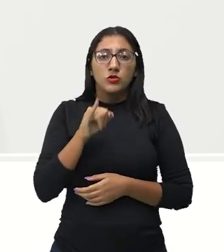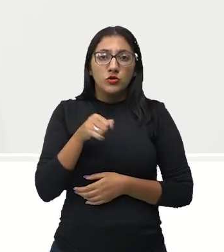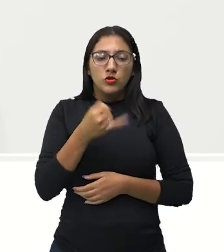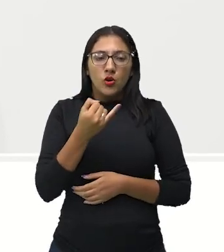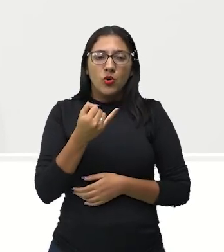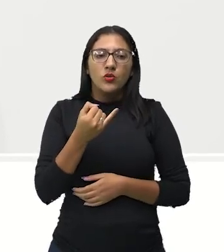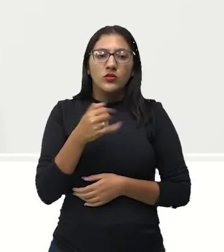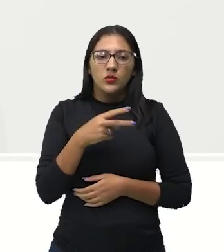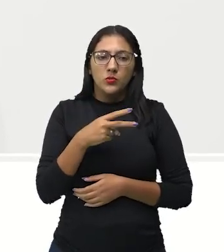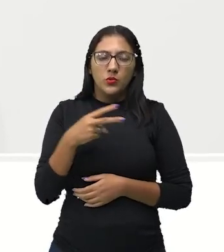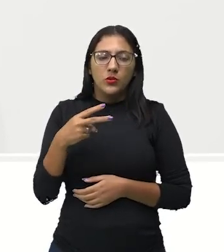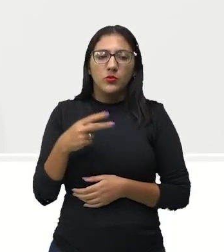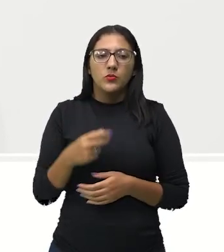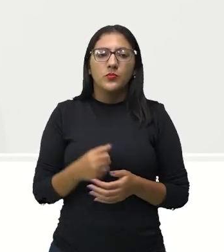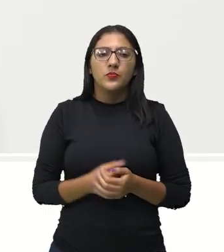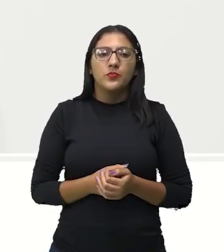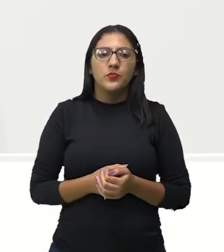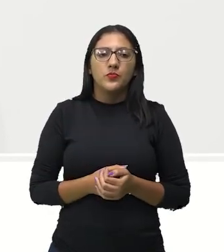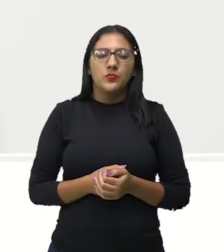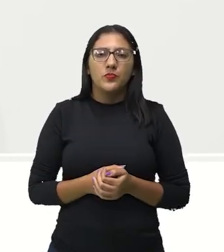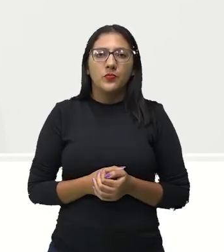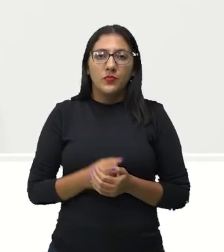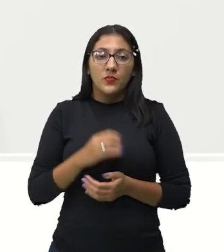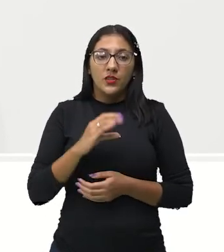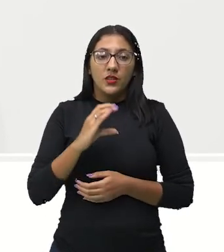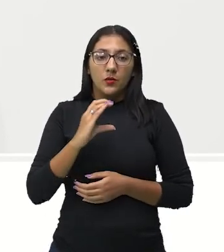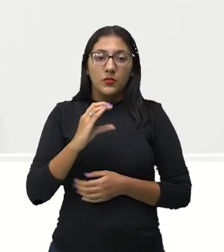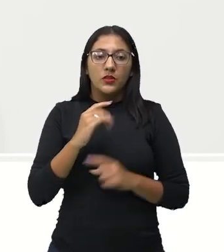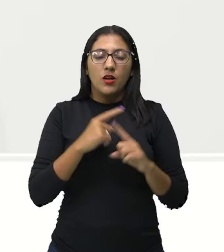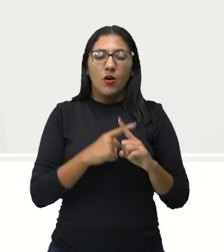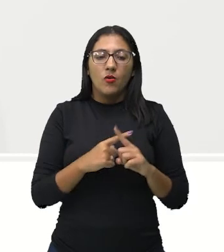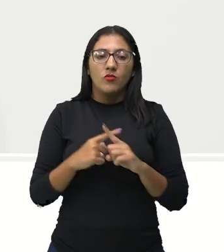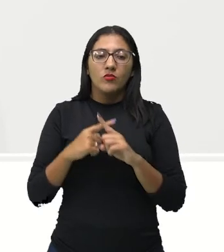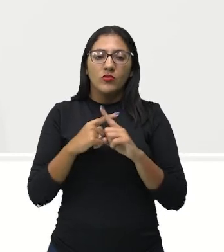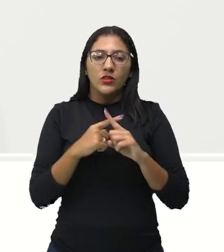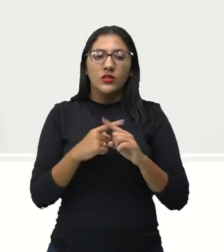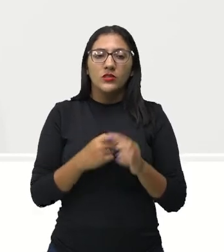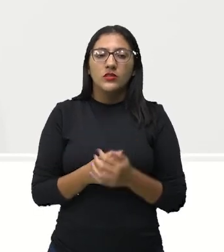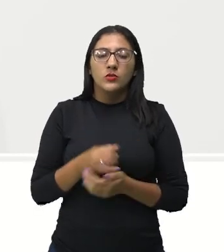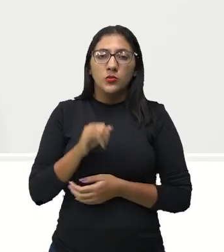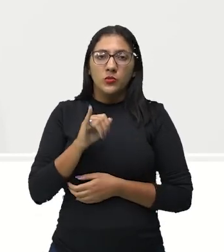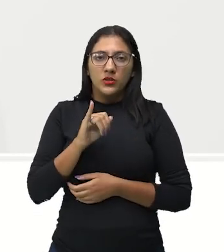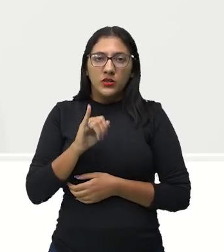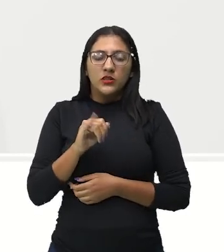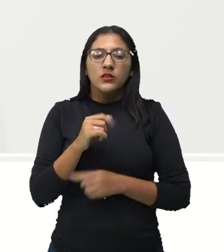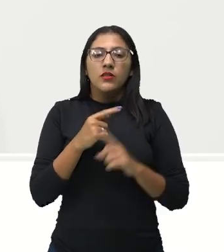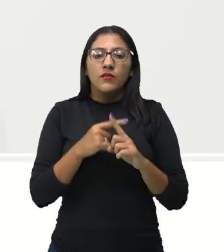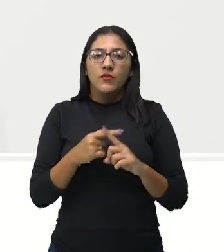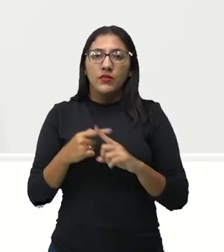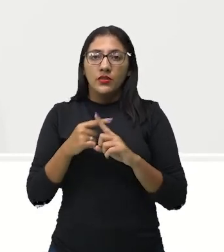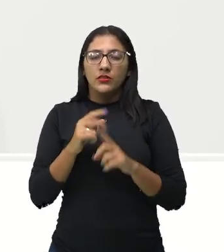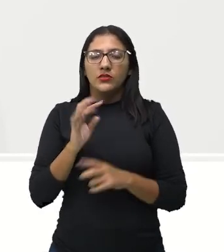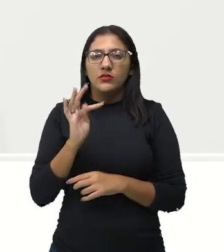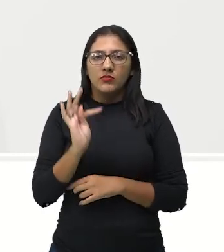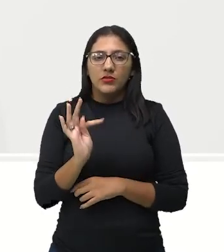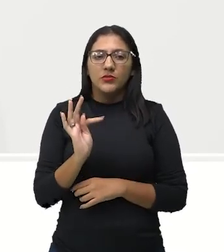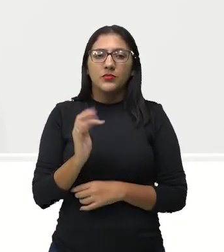igual ao capital vezes a taxa vezes o